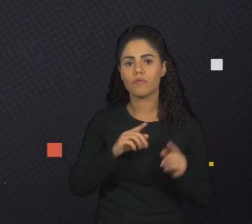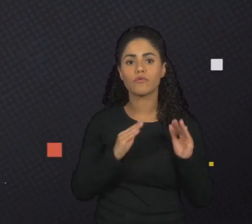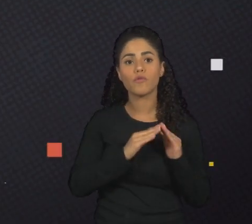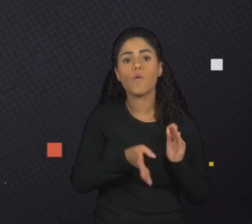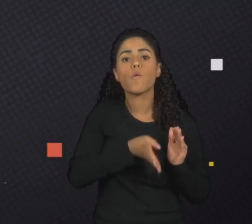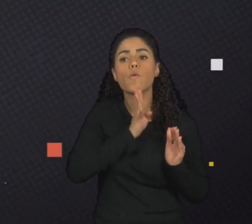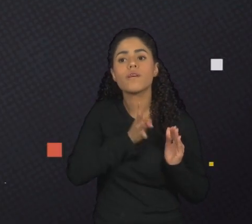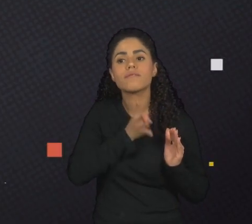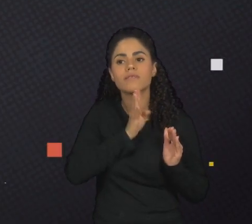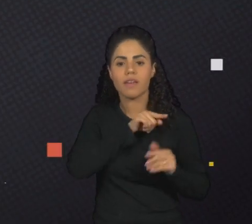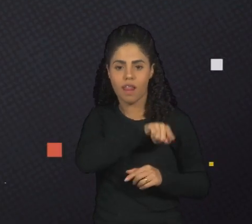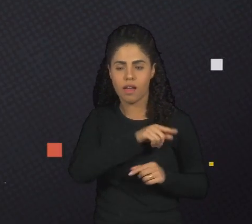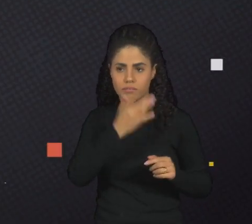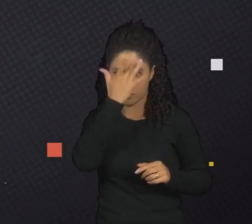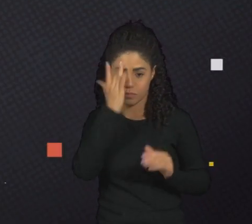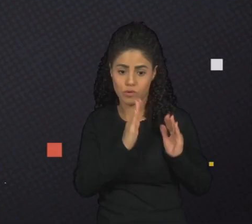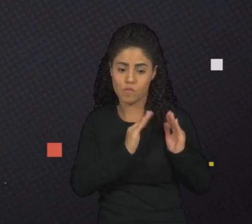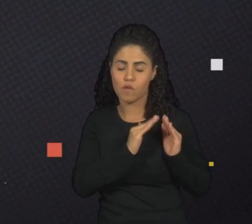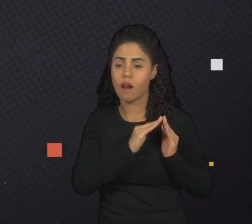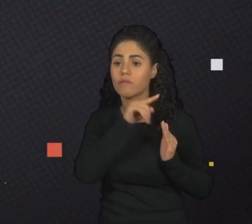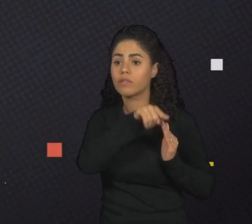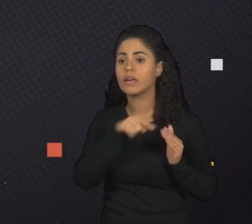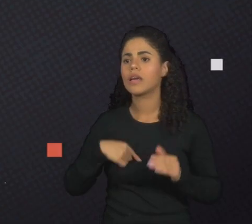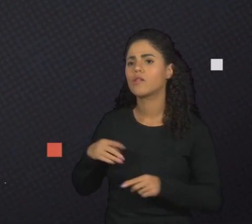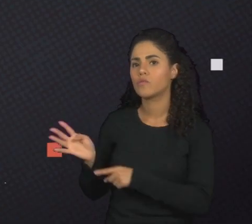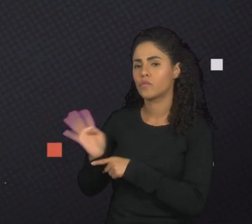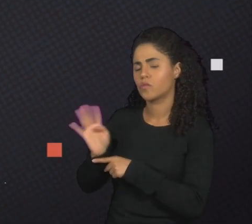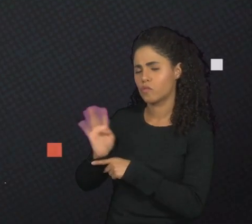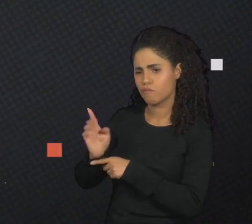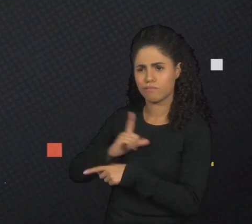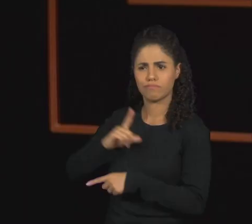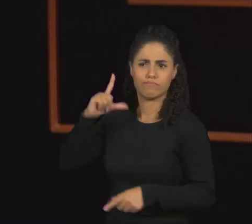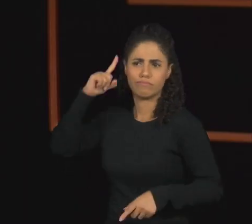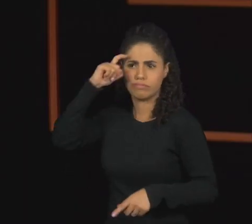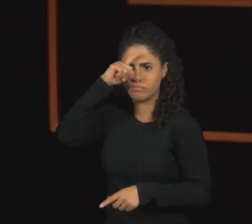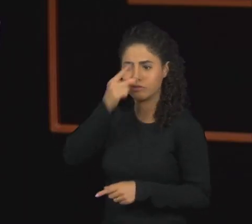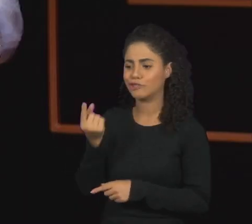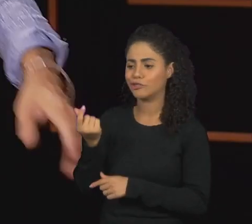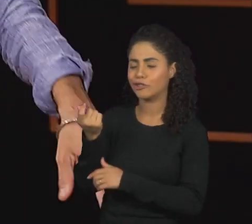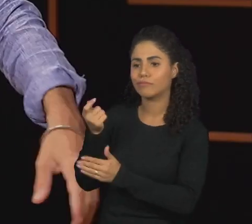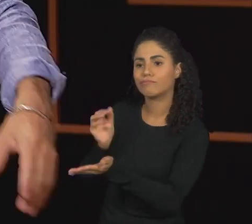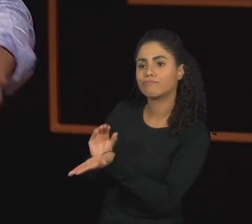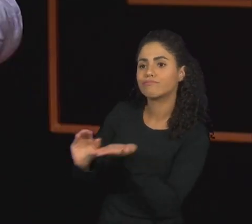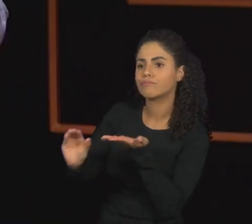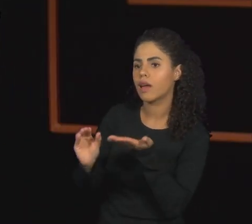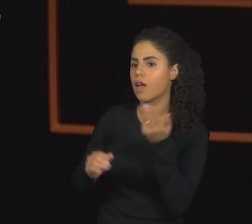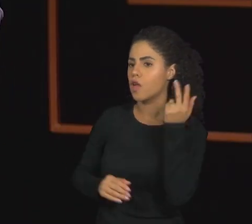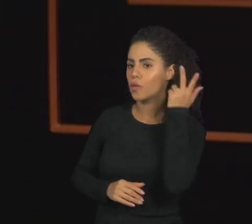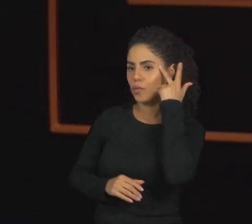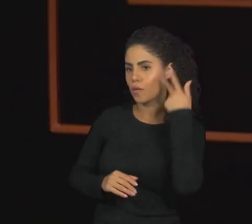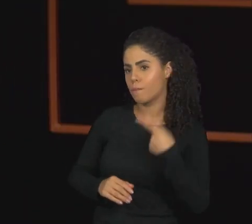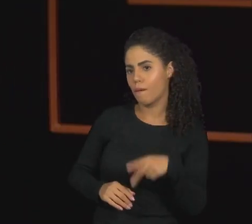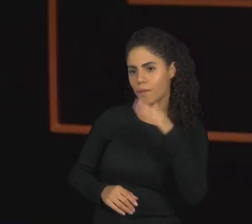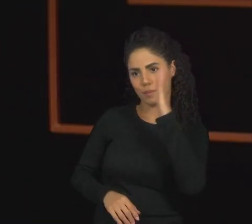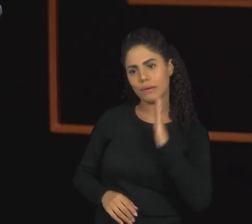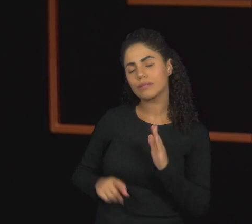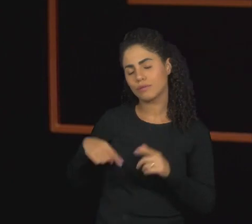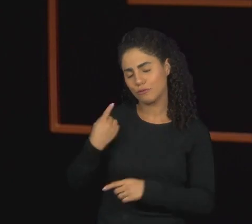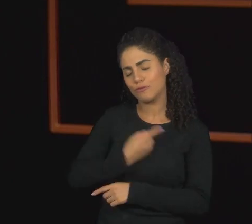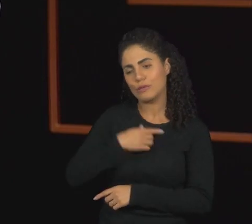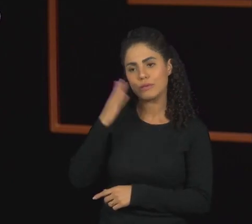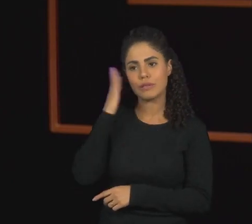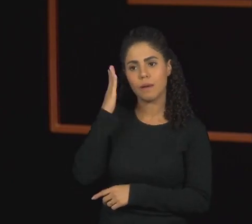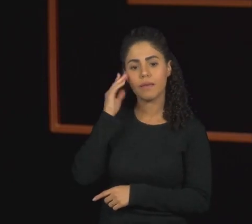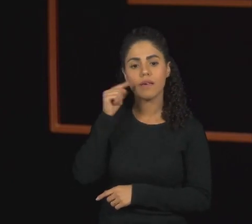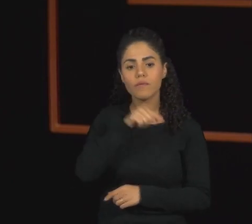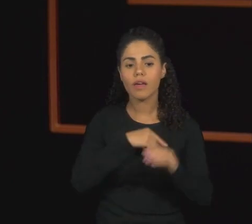comunidade, conhecer os moradores. E era um filme que estava com dificuldade de financiamento, como é normal no cinema brasileiro. Então, o tempo que eu fui ficando